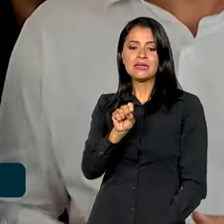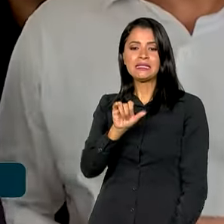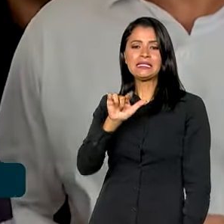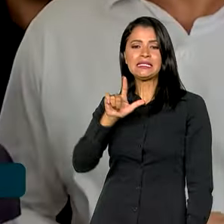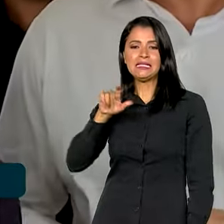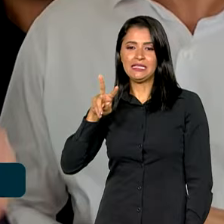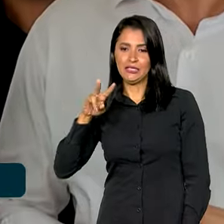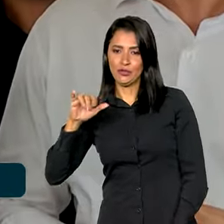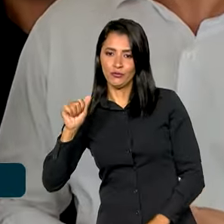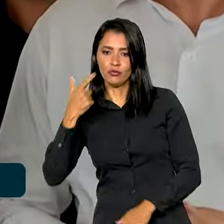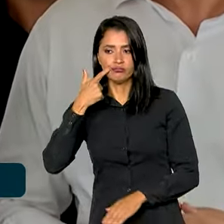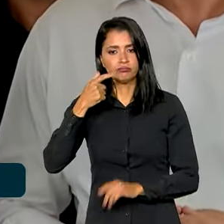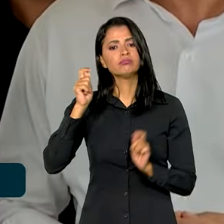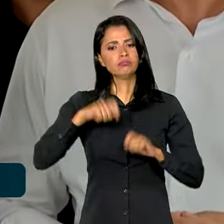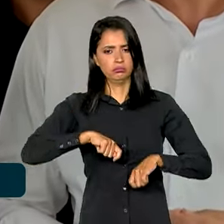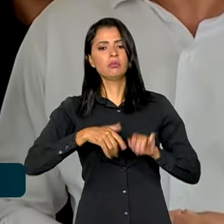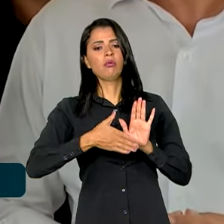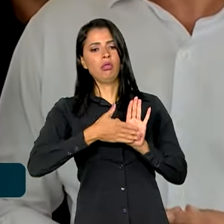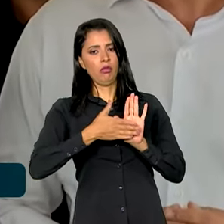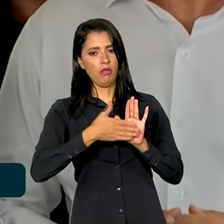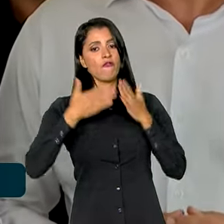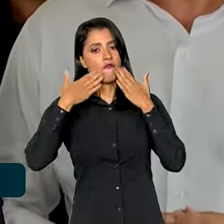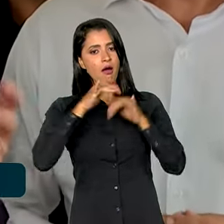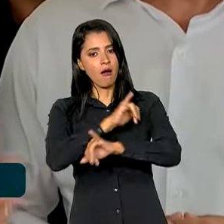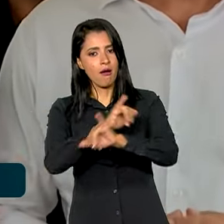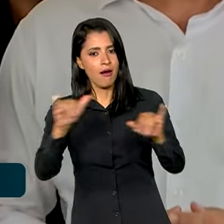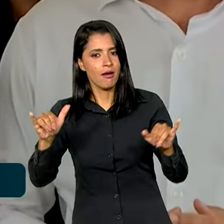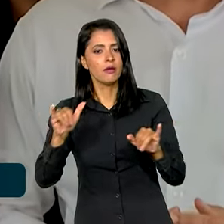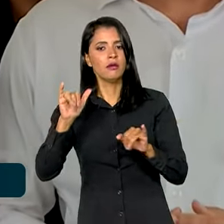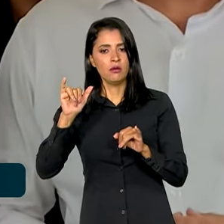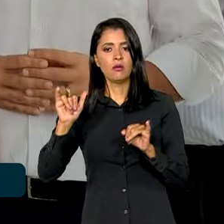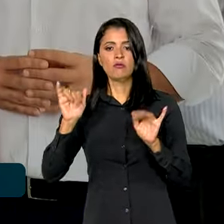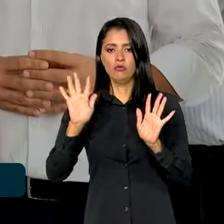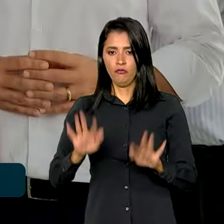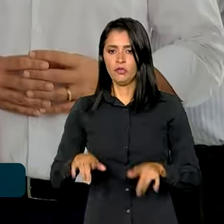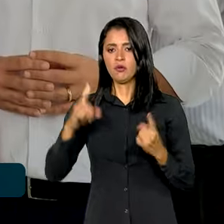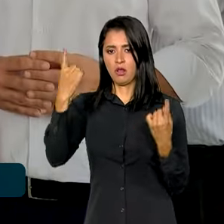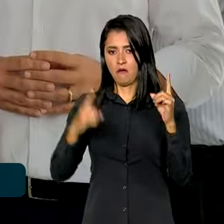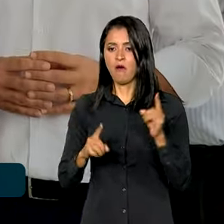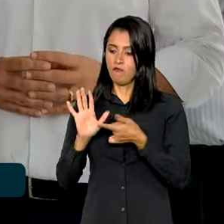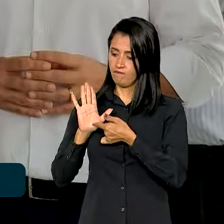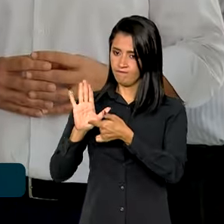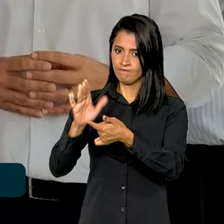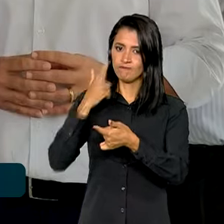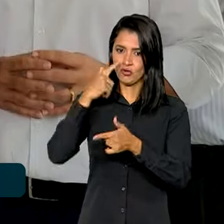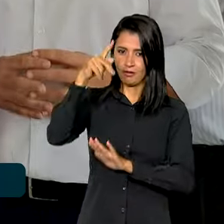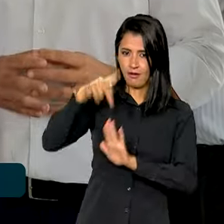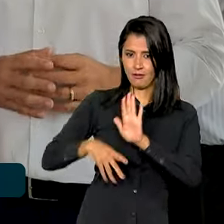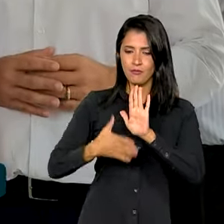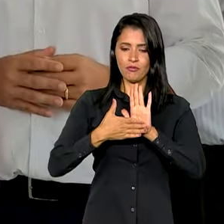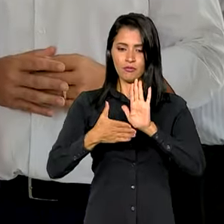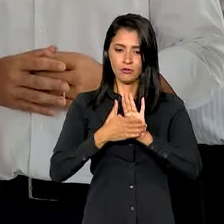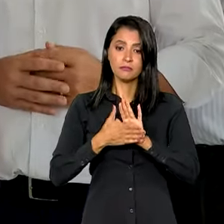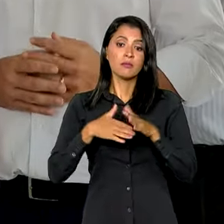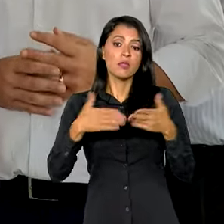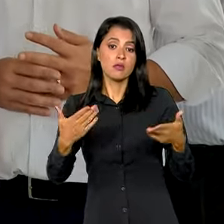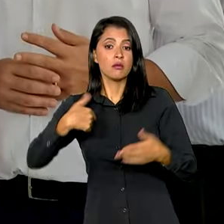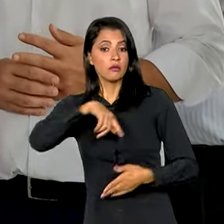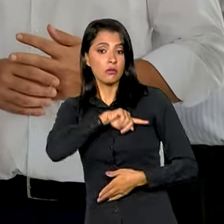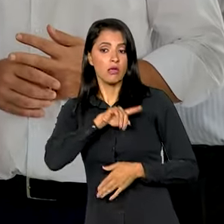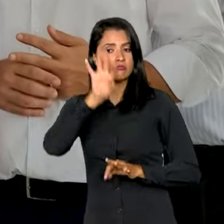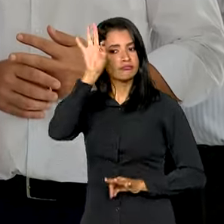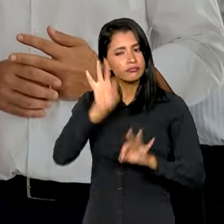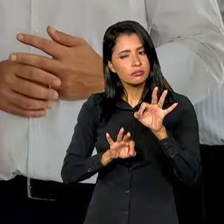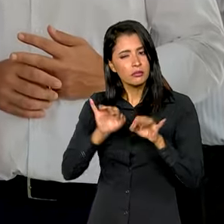promete divulgar a proposta de reestruturação após o carnaval. Dessa forma, a gente tem um planejamento estratégico